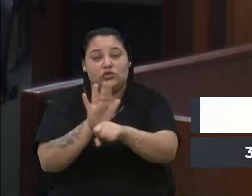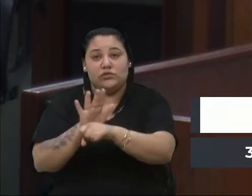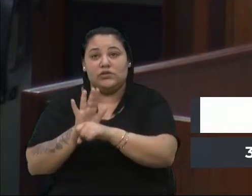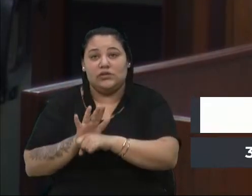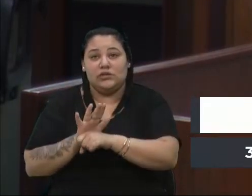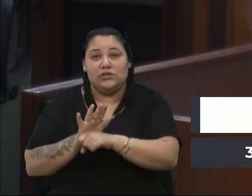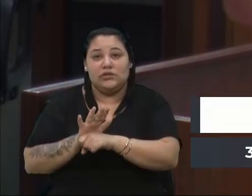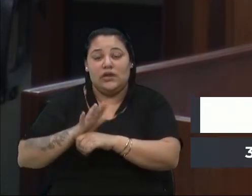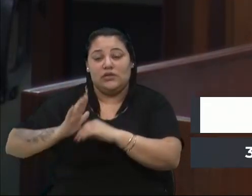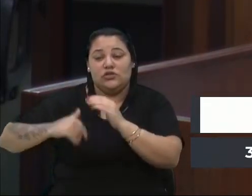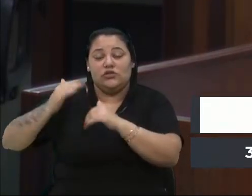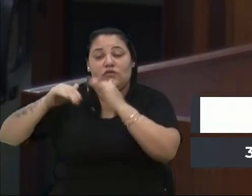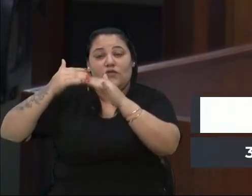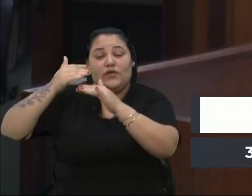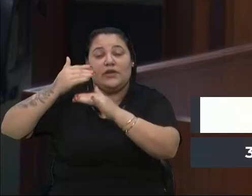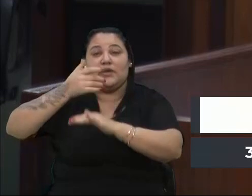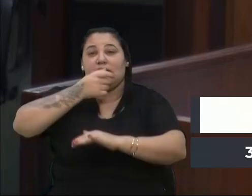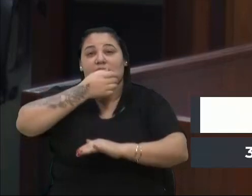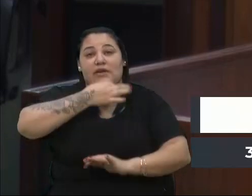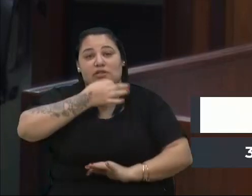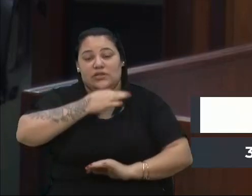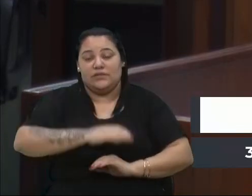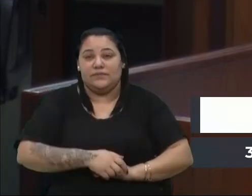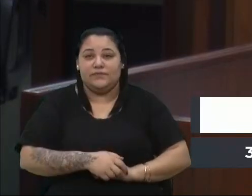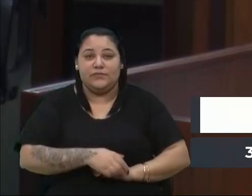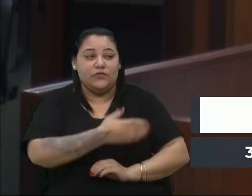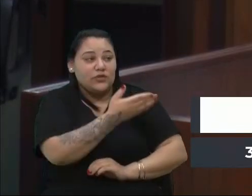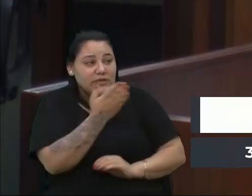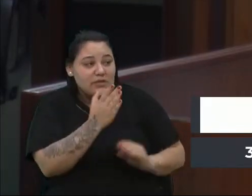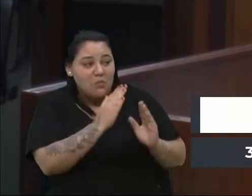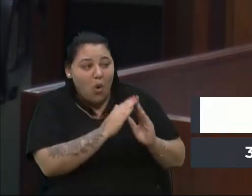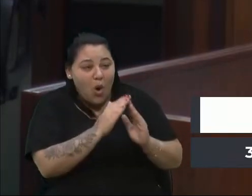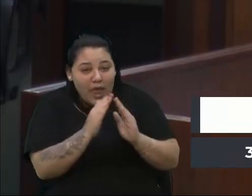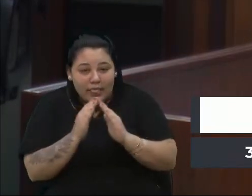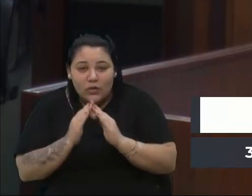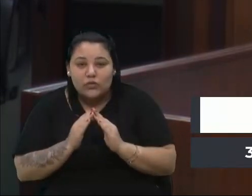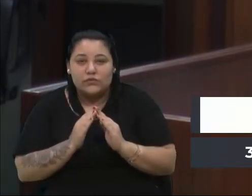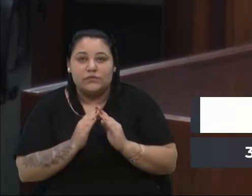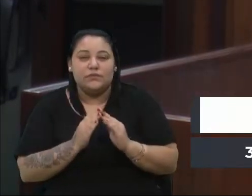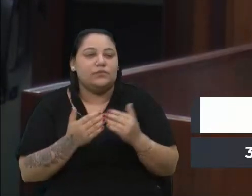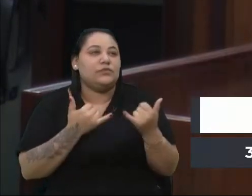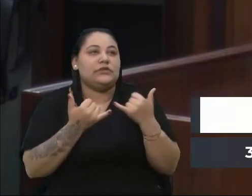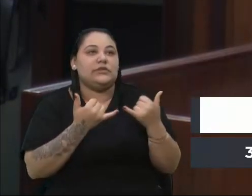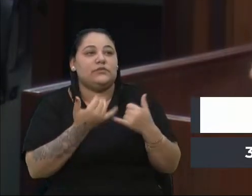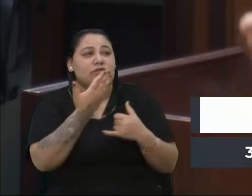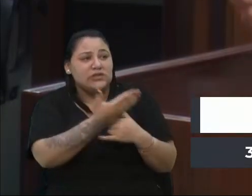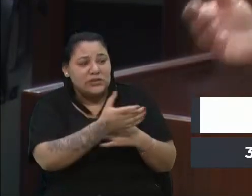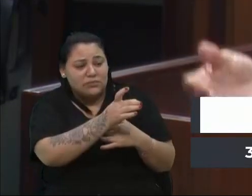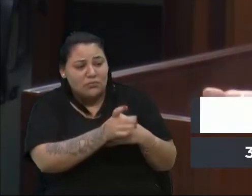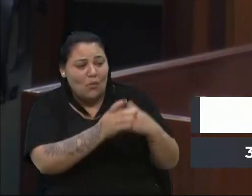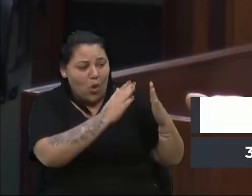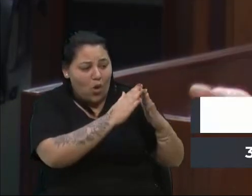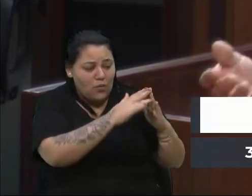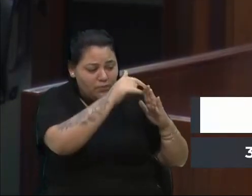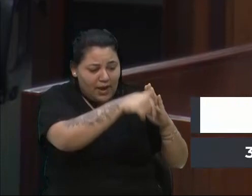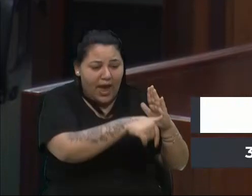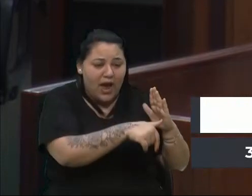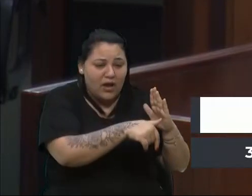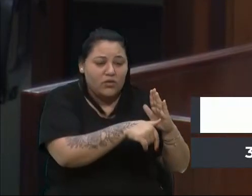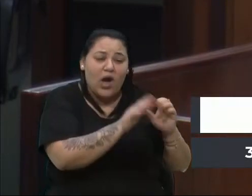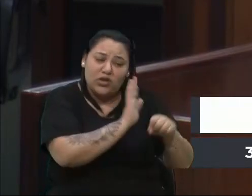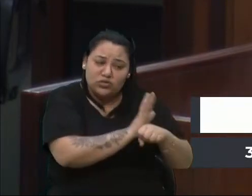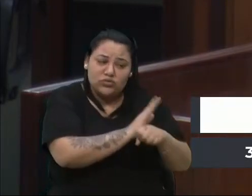construir Caxias do Sul. Moradores dos bairros, você que mora lá no bairro, ajude. Traga suas ideias,